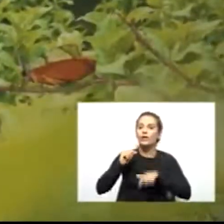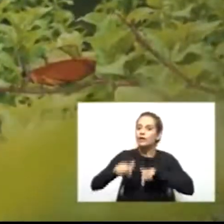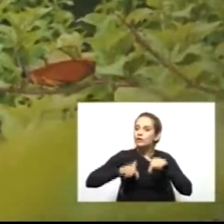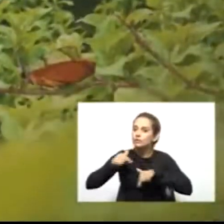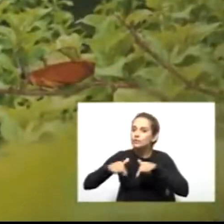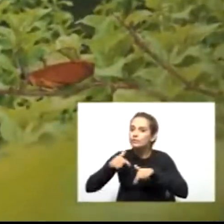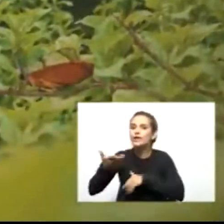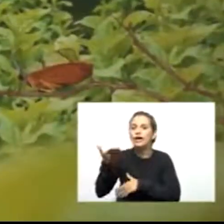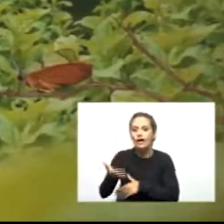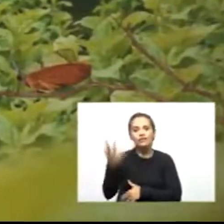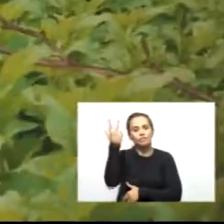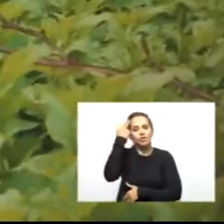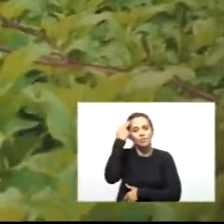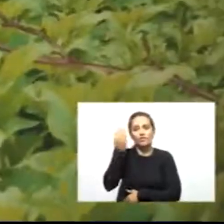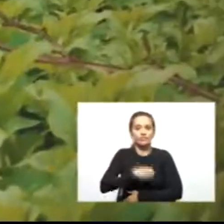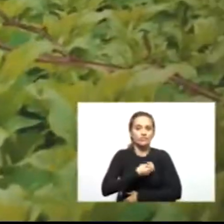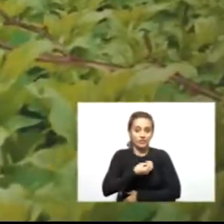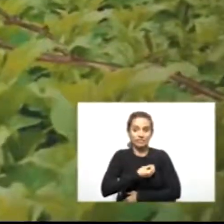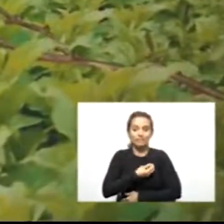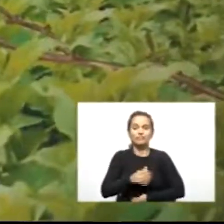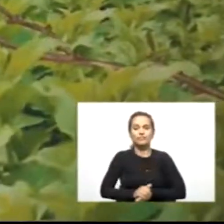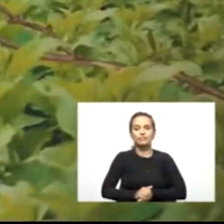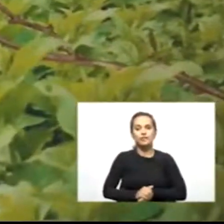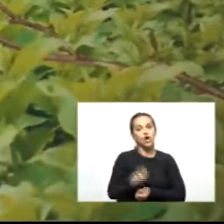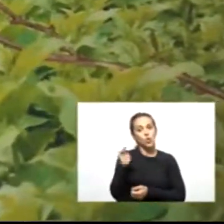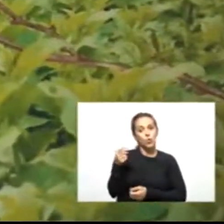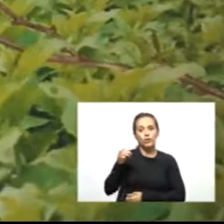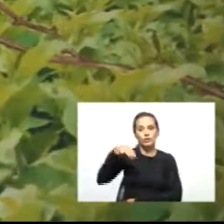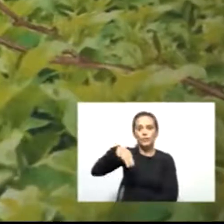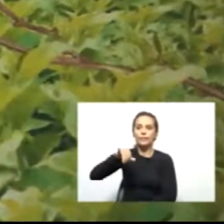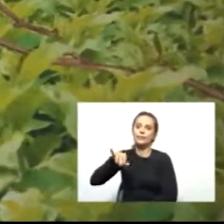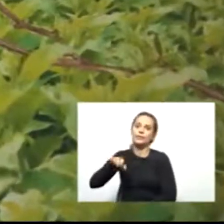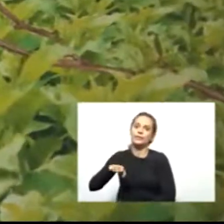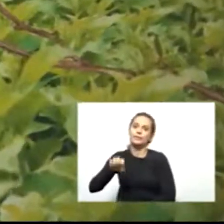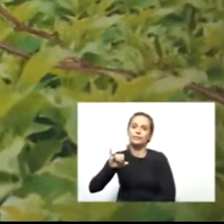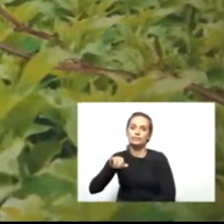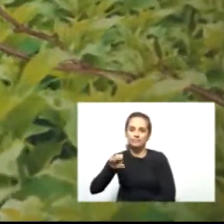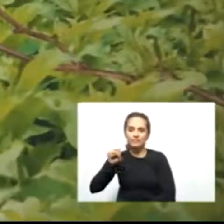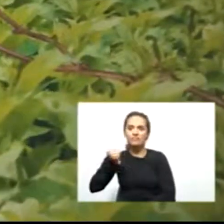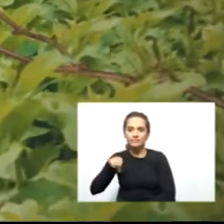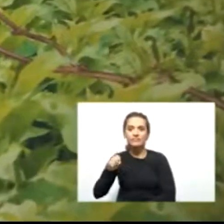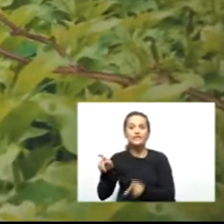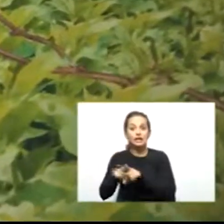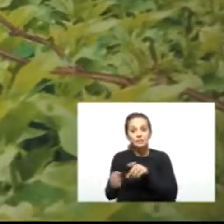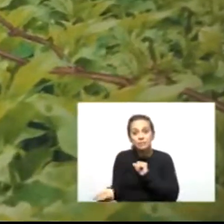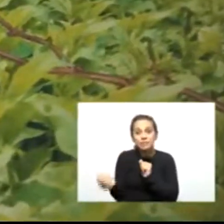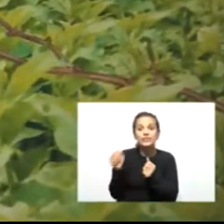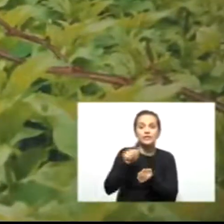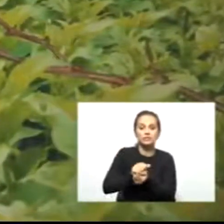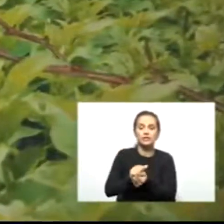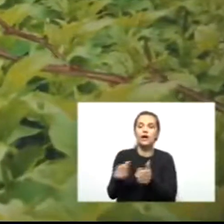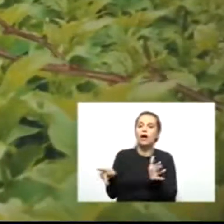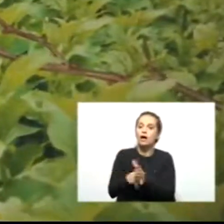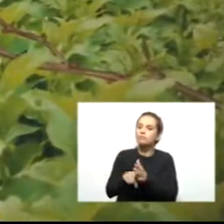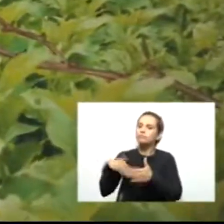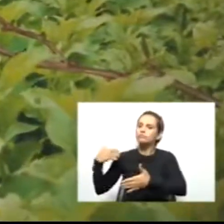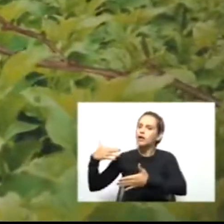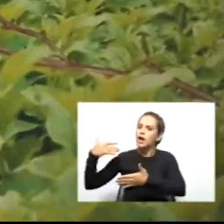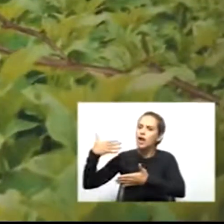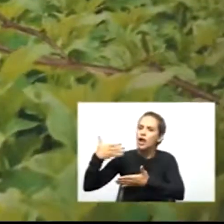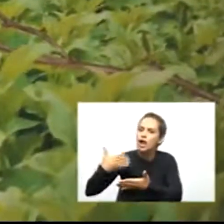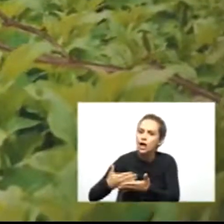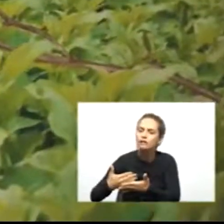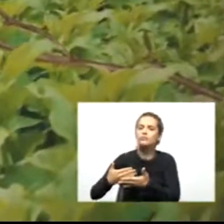atividades normais. O mimetismo é uma adaptação que muitos animais e também muitas plantas passaram para